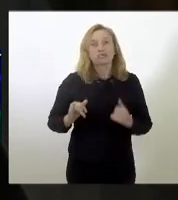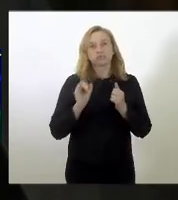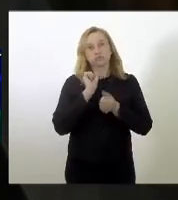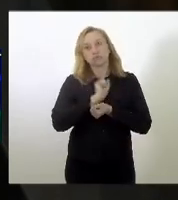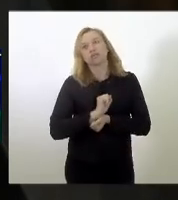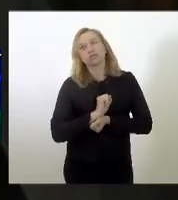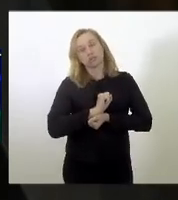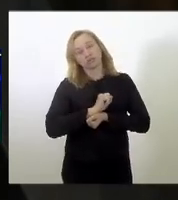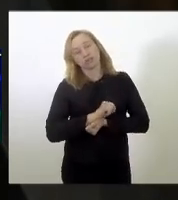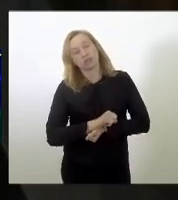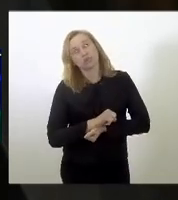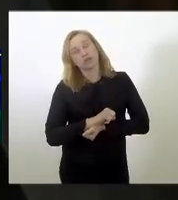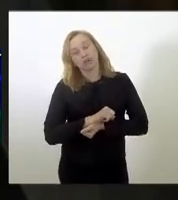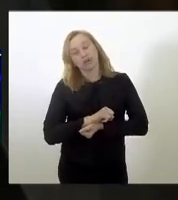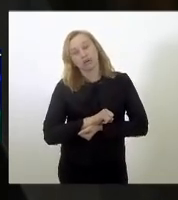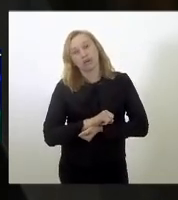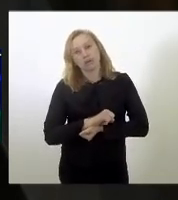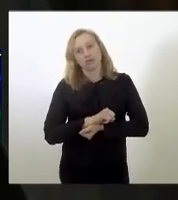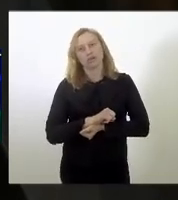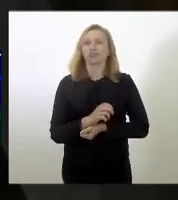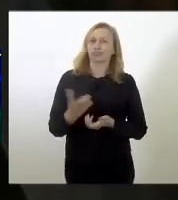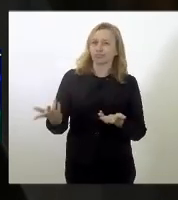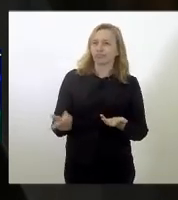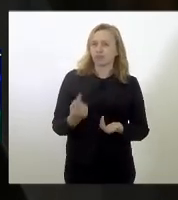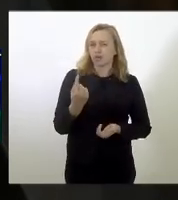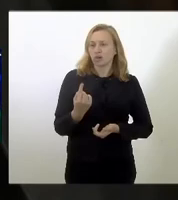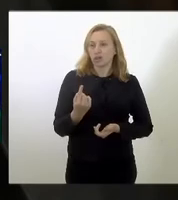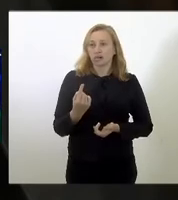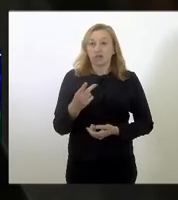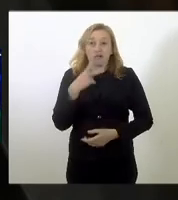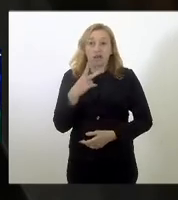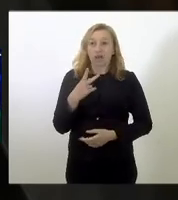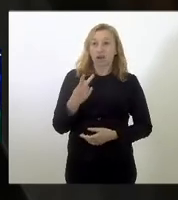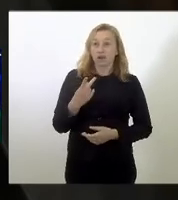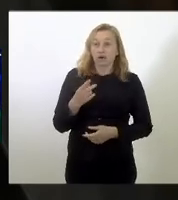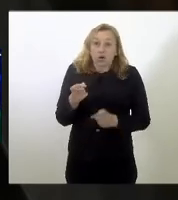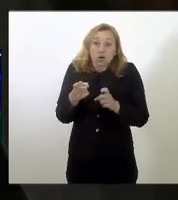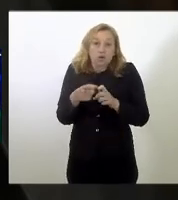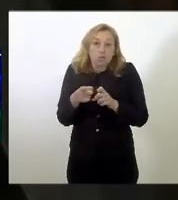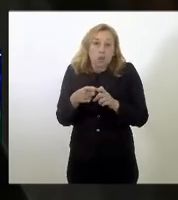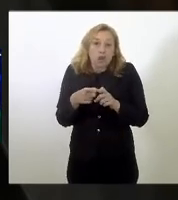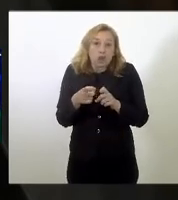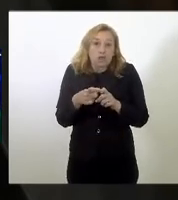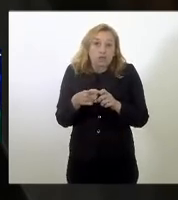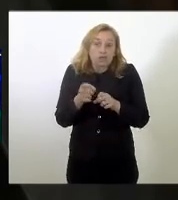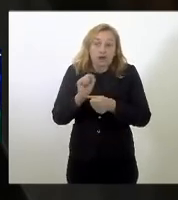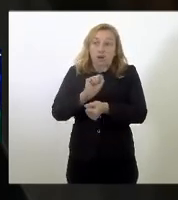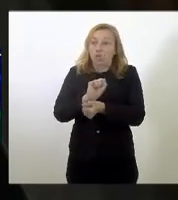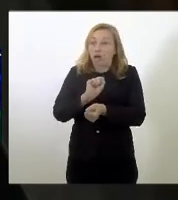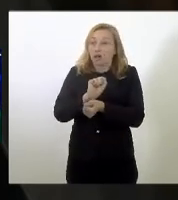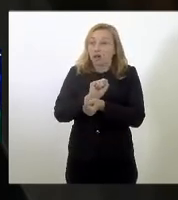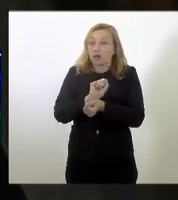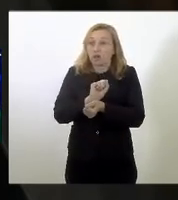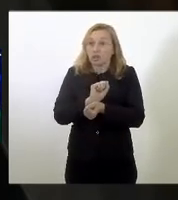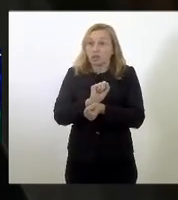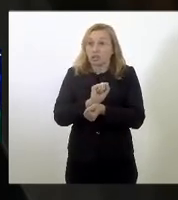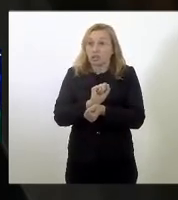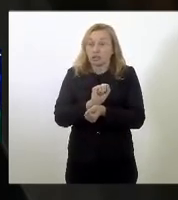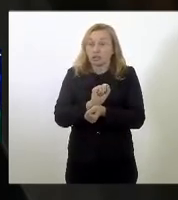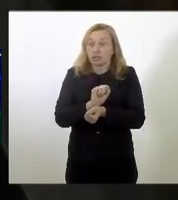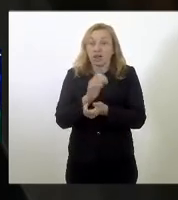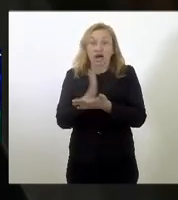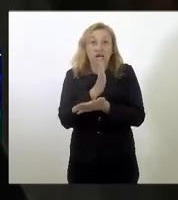de uma responsável é que os médicos ficam sob aviso. Muitos deles já talvez não ficam na